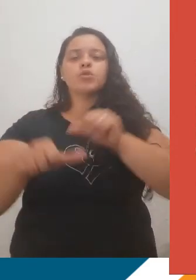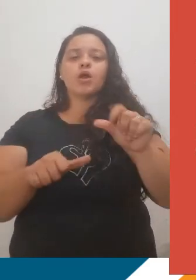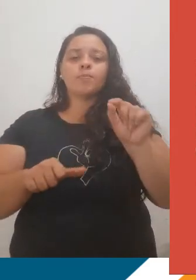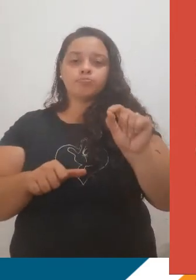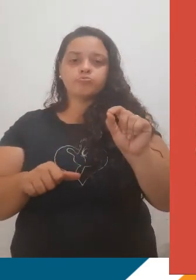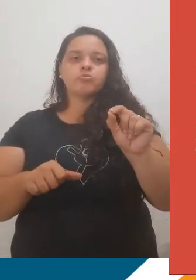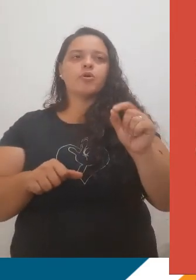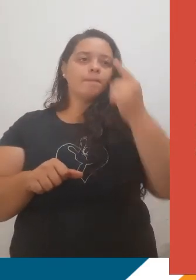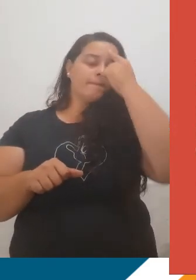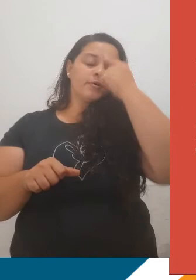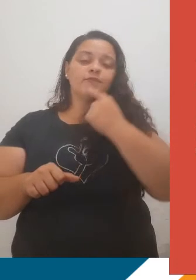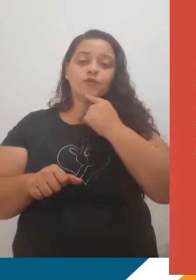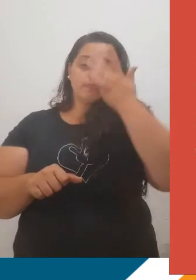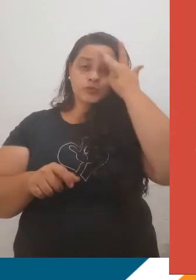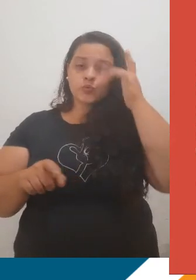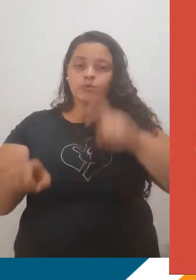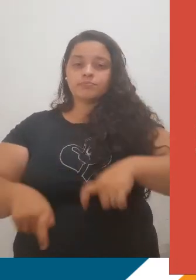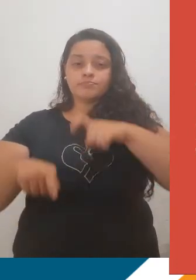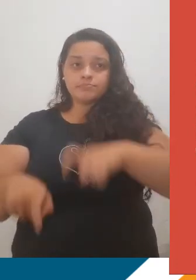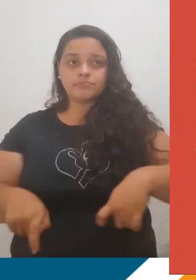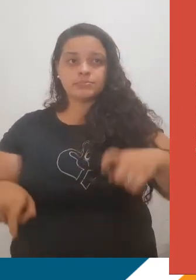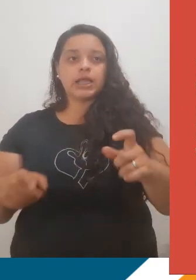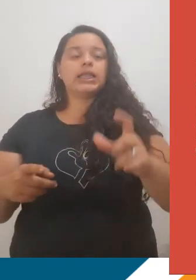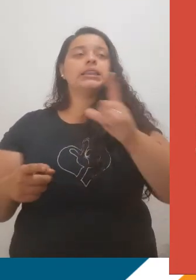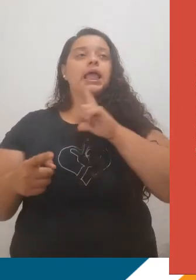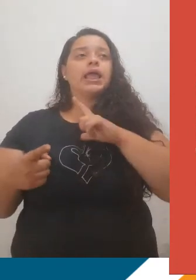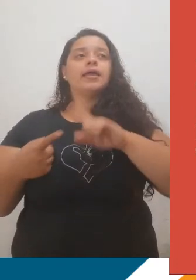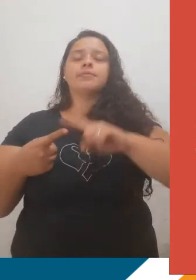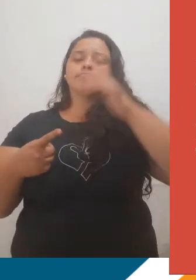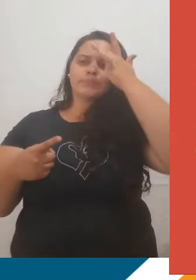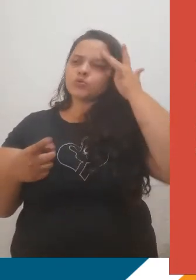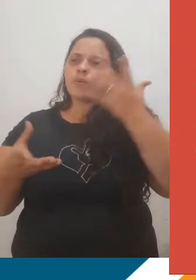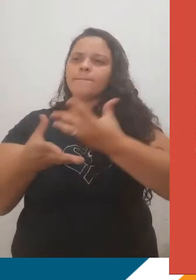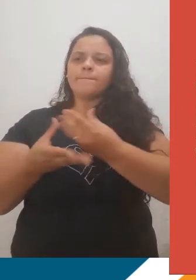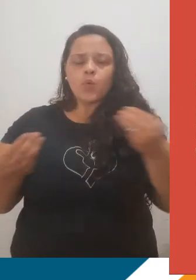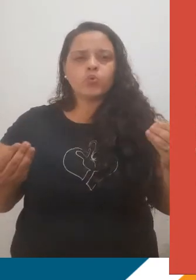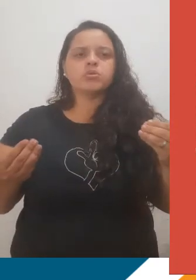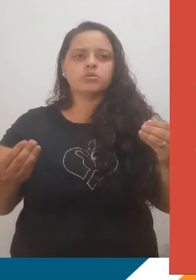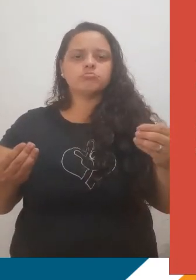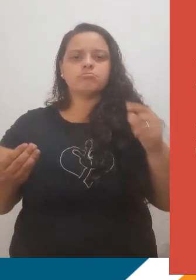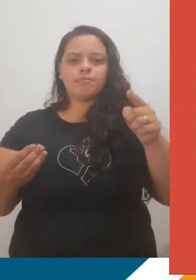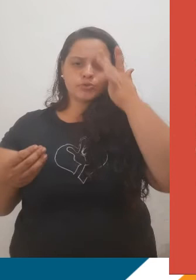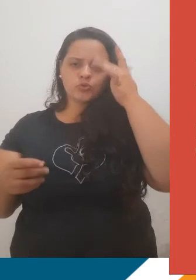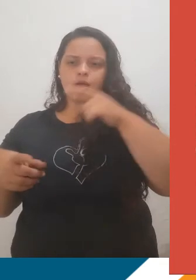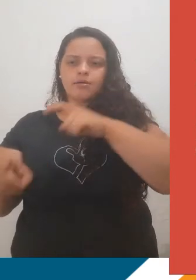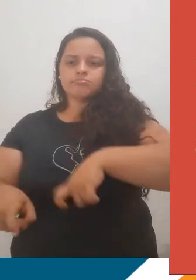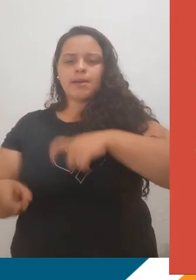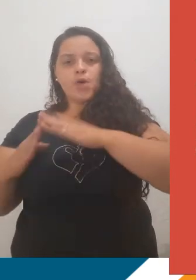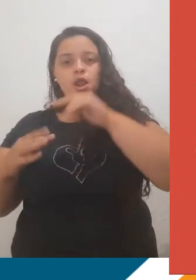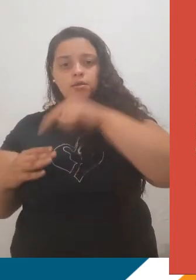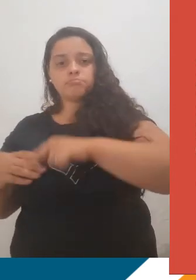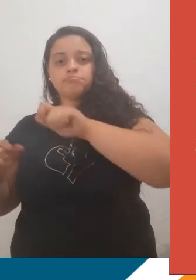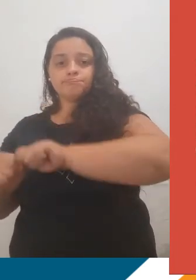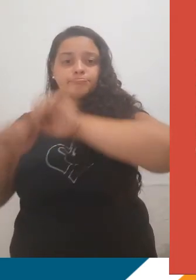perfil dos operários. O que é o êxodo rural? A gente tem a migração de muitas pessoas do campo para a cidade.